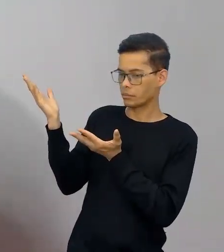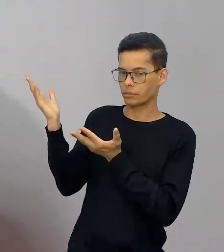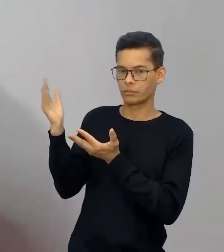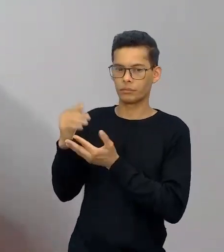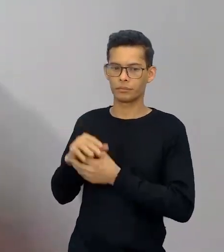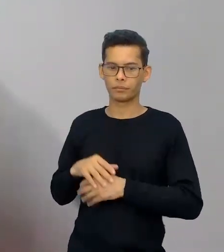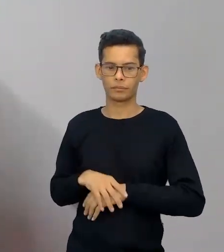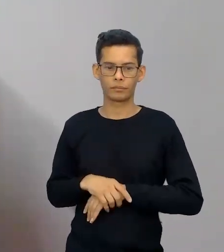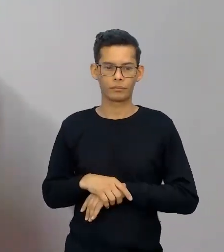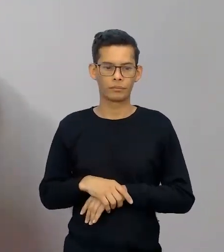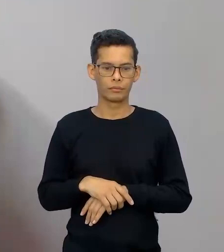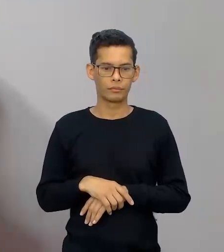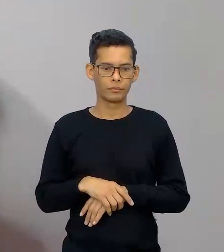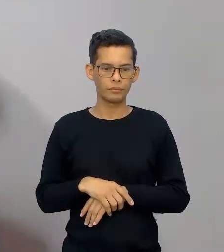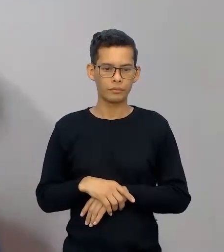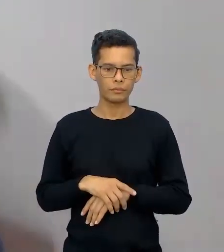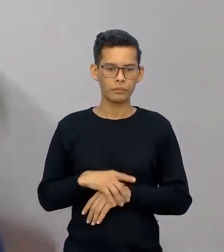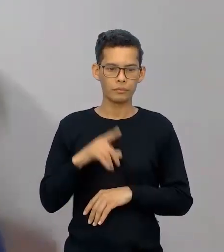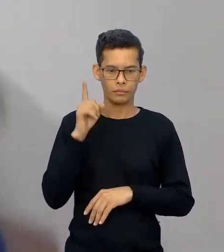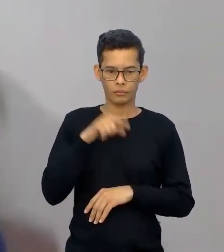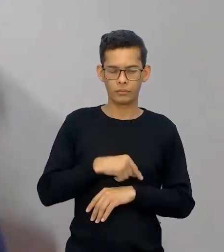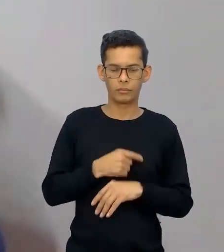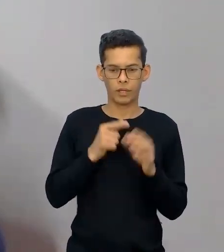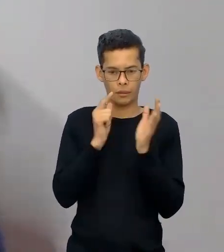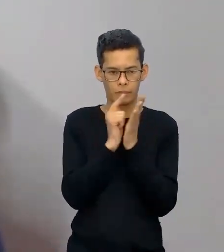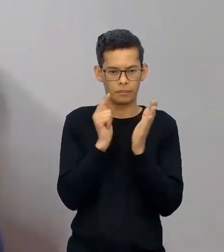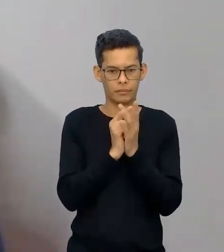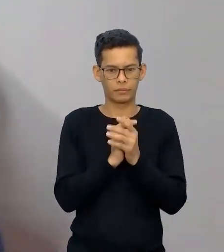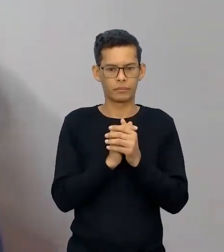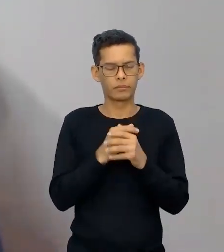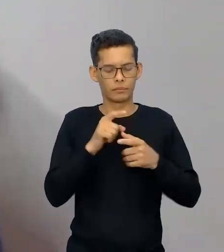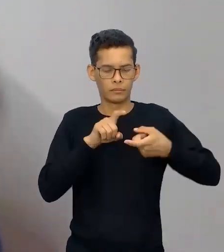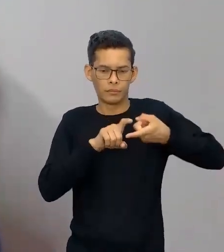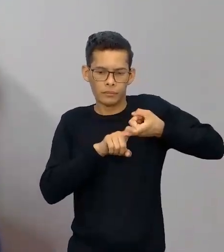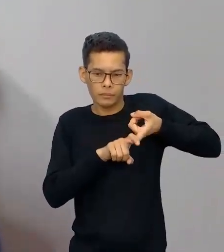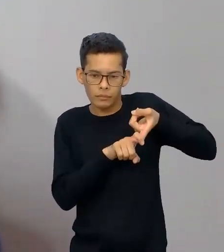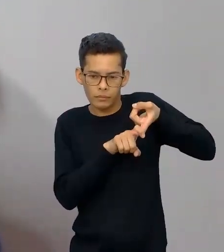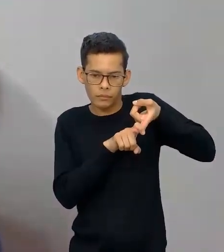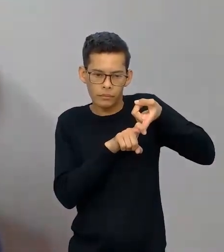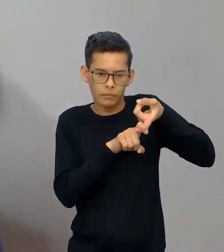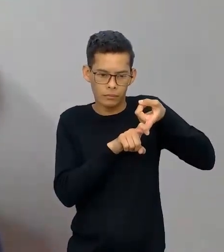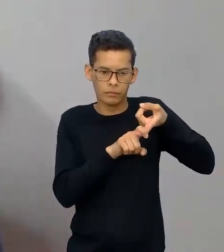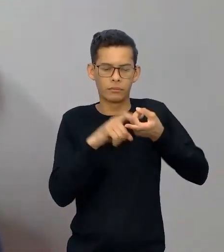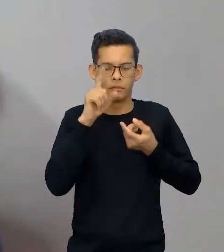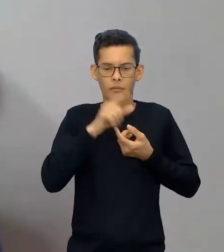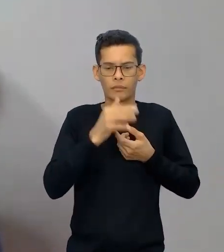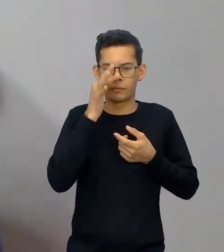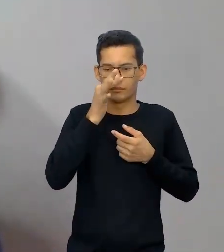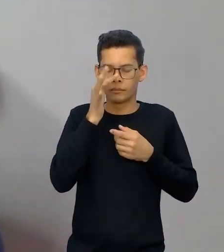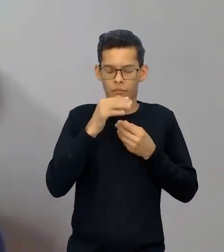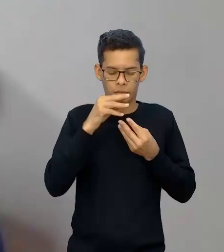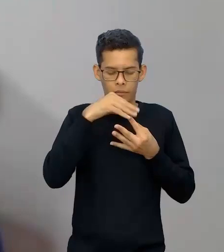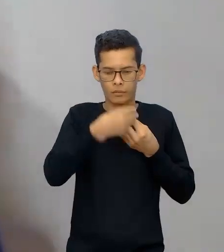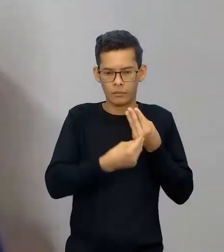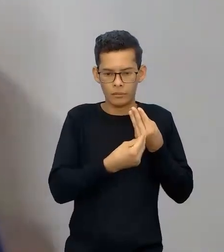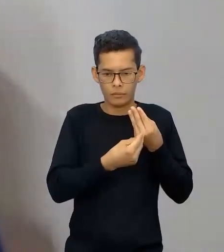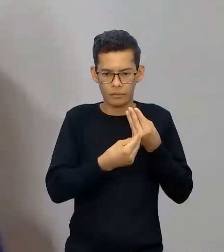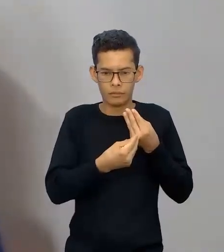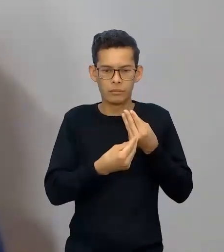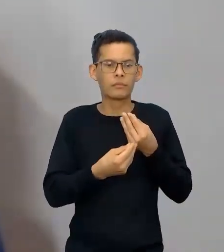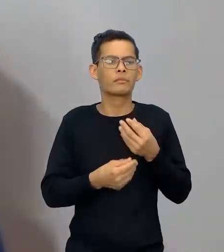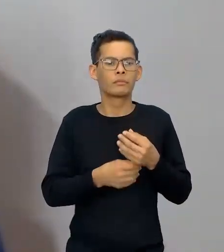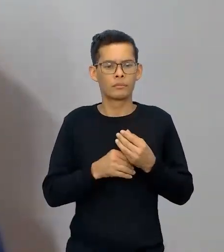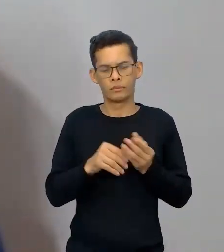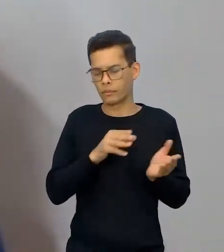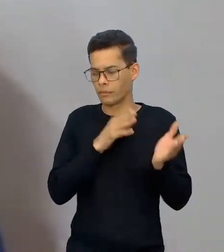o papel de tornassol com a pétala, tá? Então vou deixar ele num ponto. E o outro,